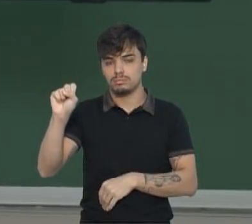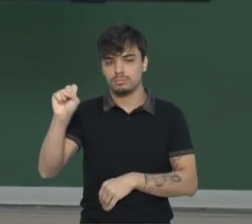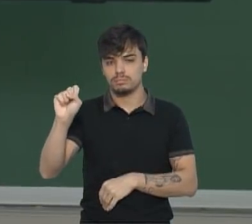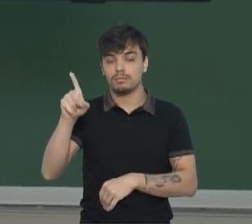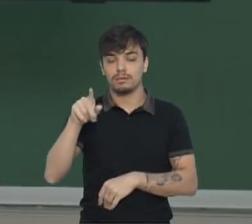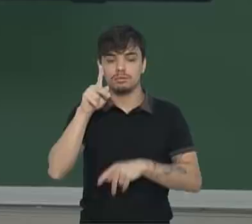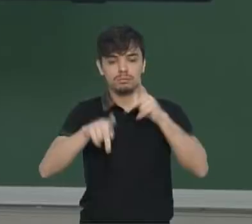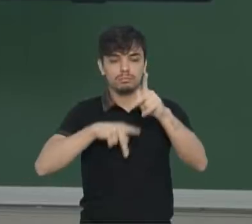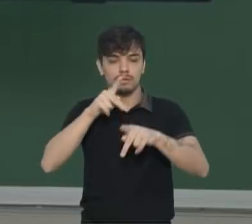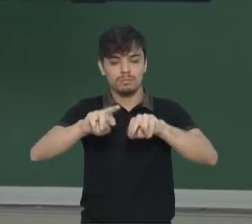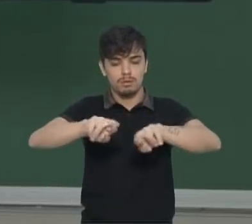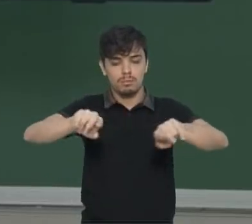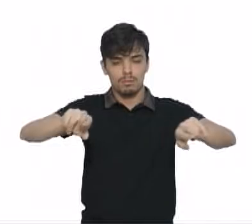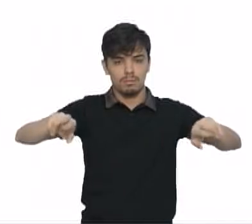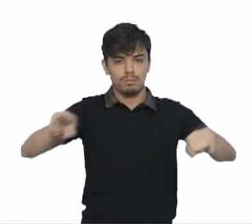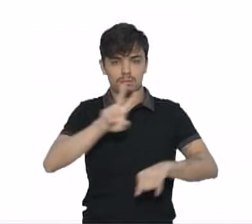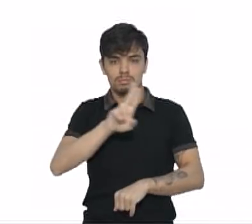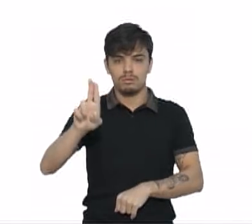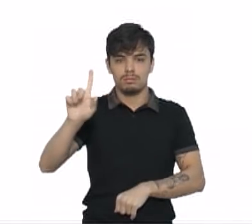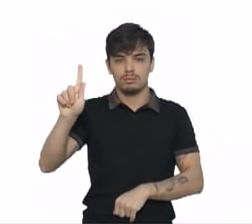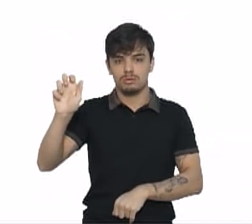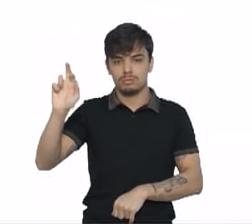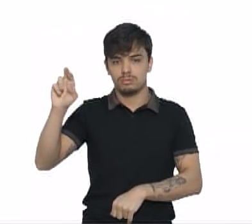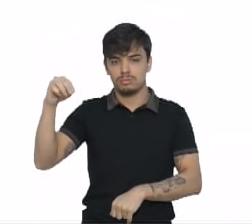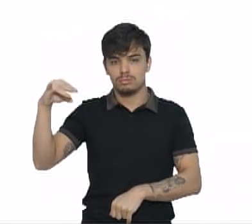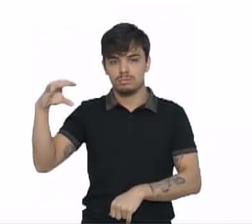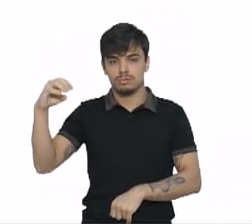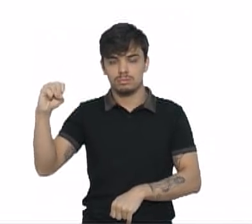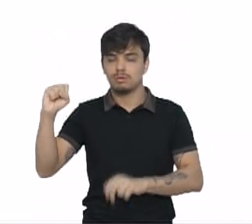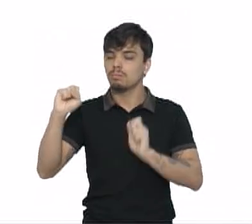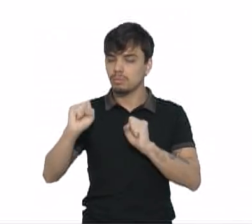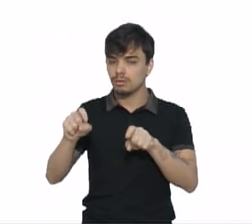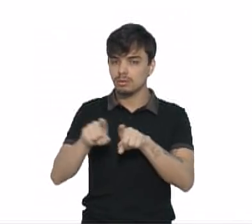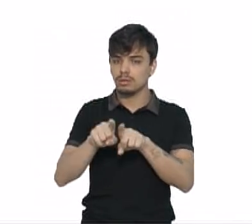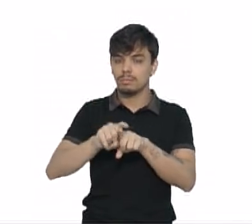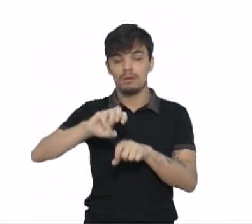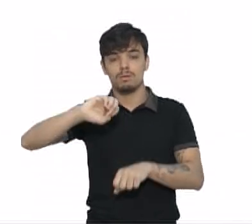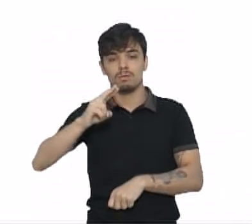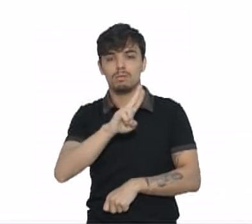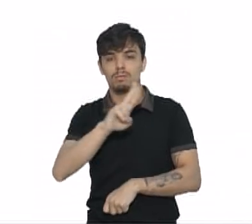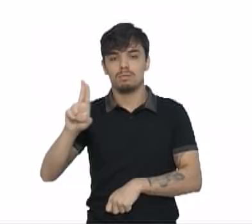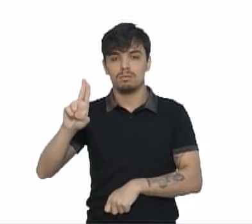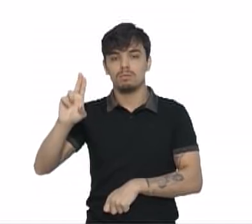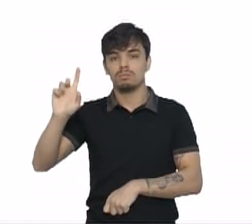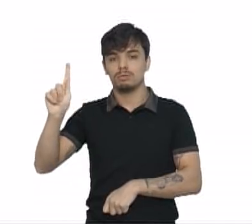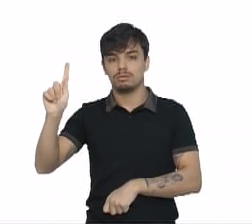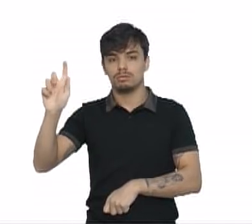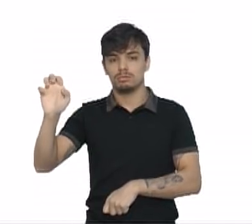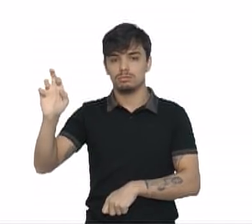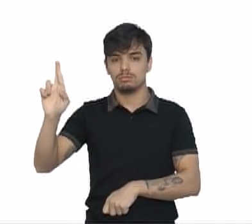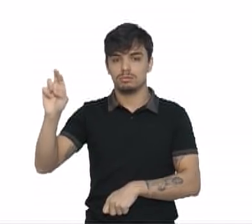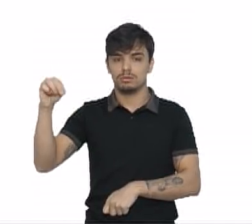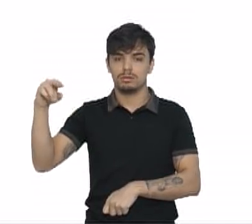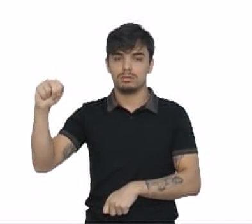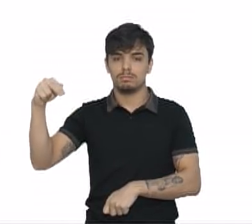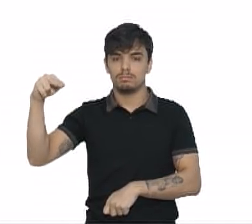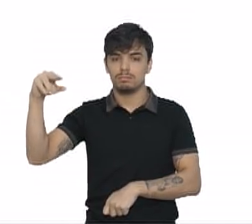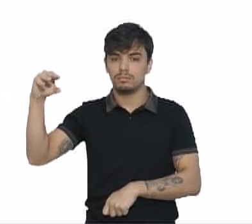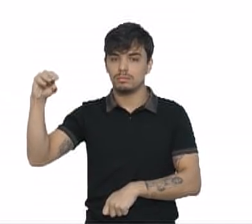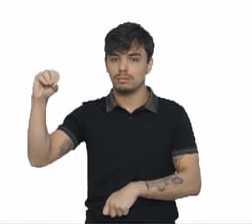de germânicos. Pode ser chamados de povos germânicos ou povos germanos. Os dois termos